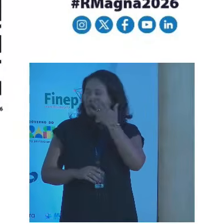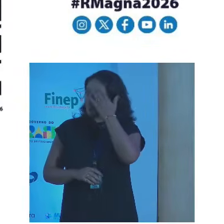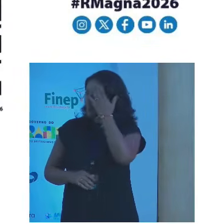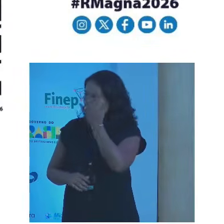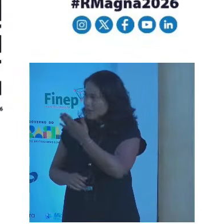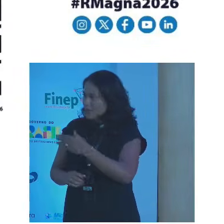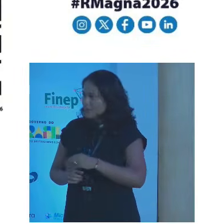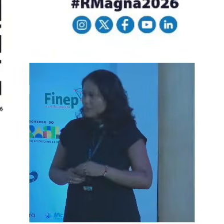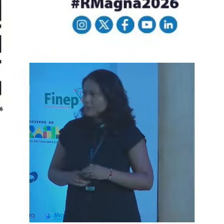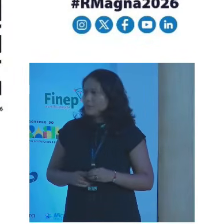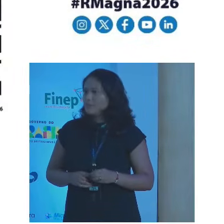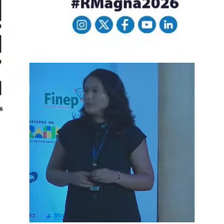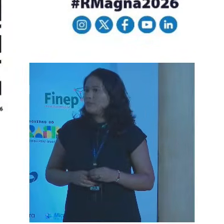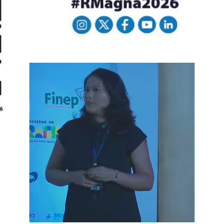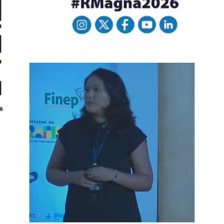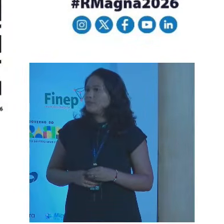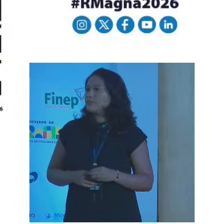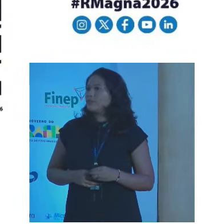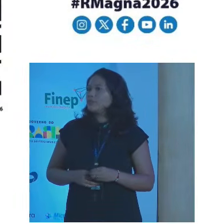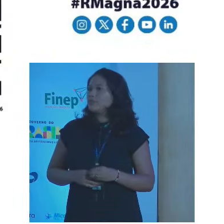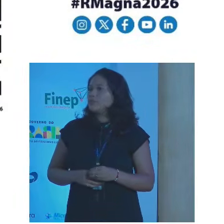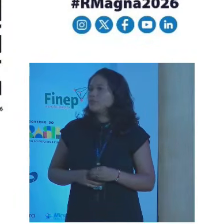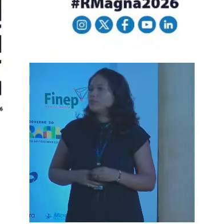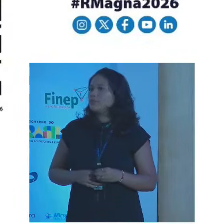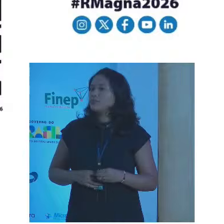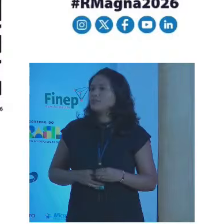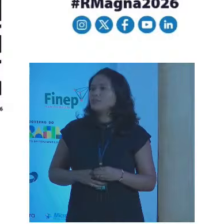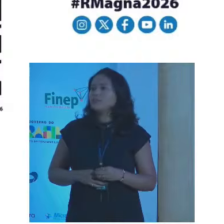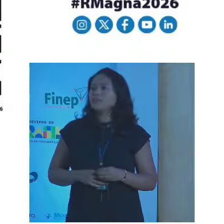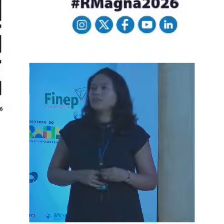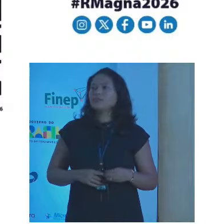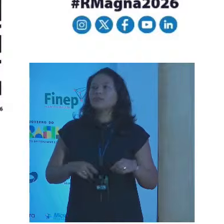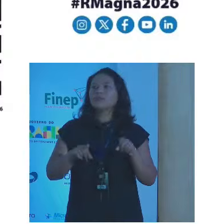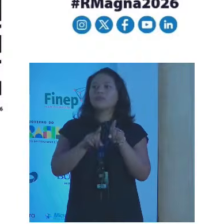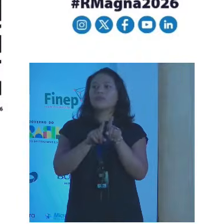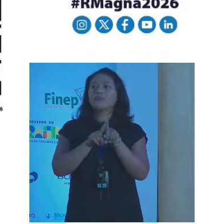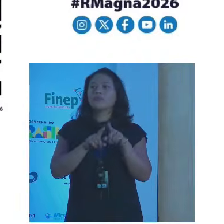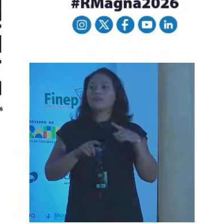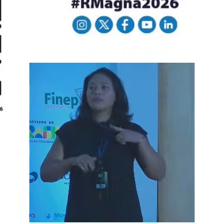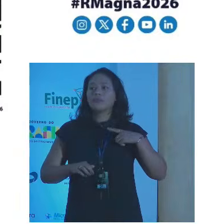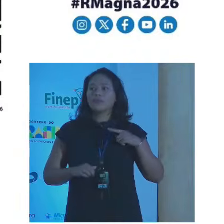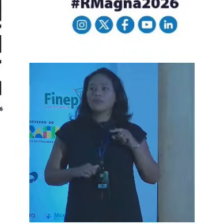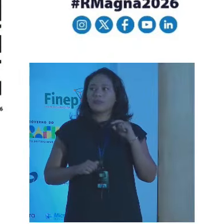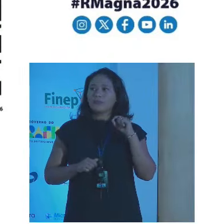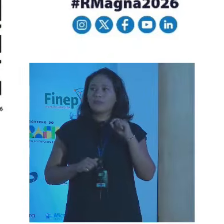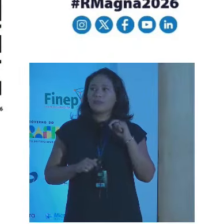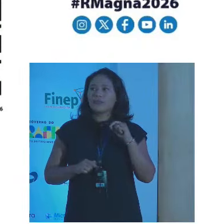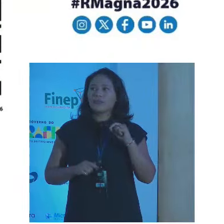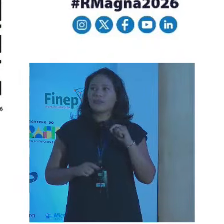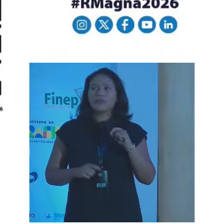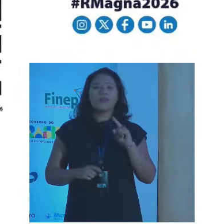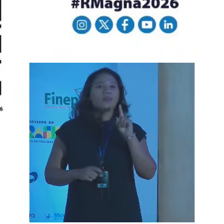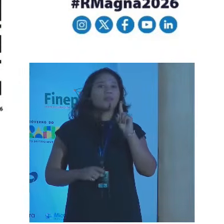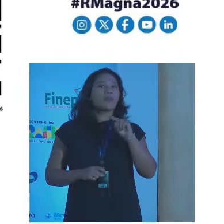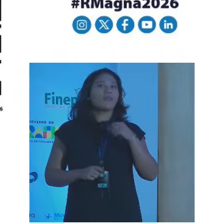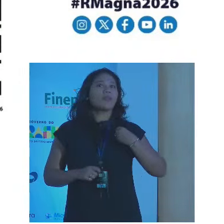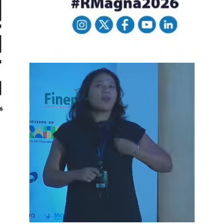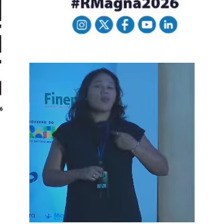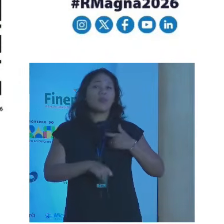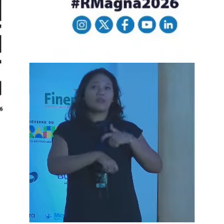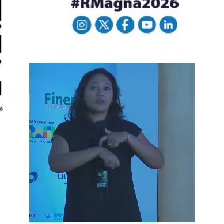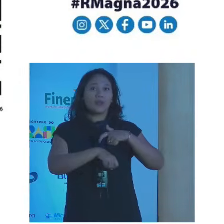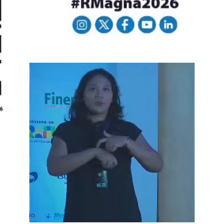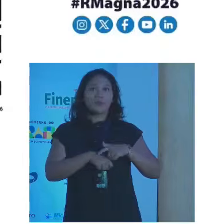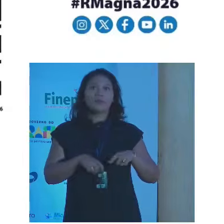Obrigado. Cresce por conta desse superávit, vamos chamar assim, de nutrientes associados a esses sedimentos do rio Amazonas. Vou acelerar por conta do